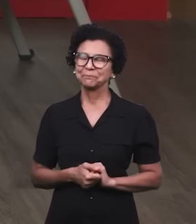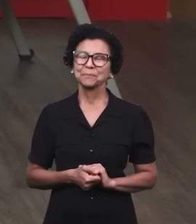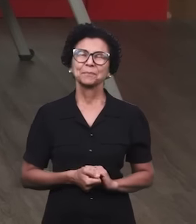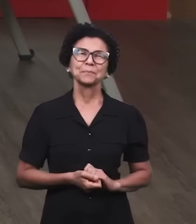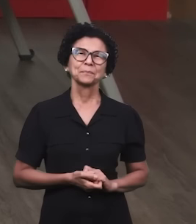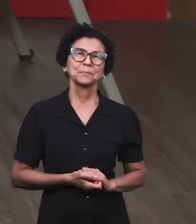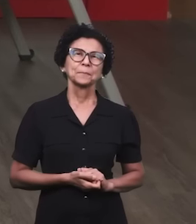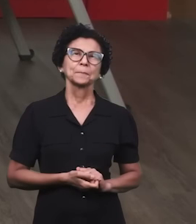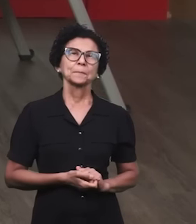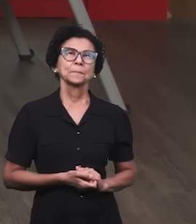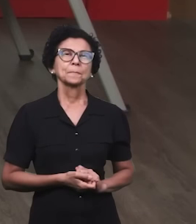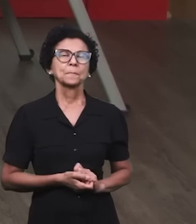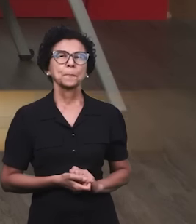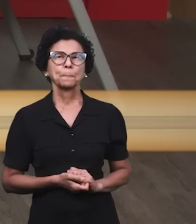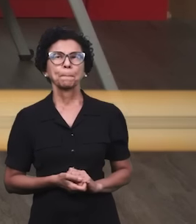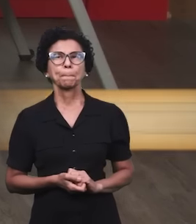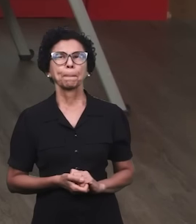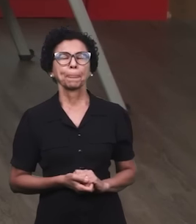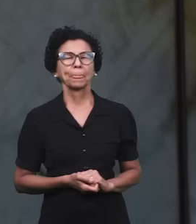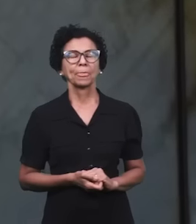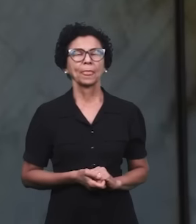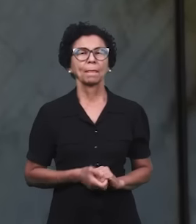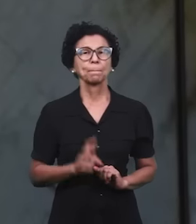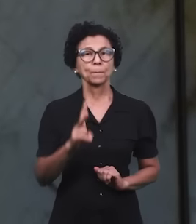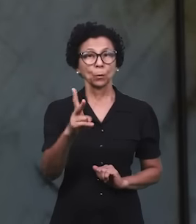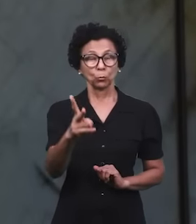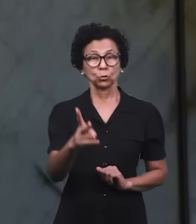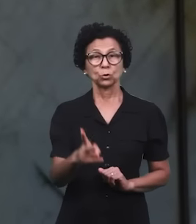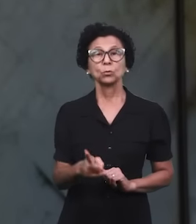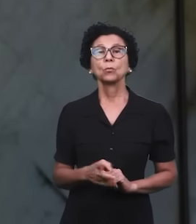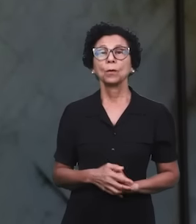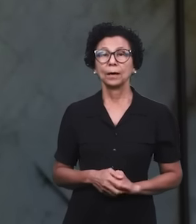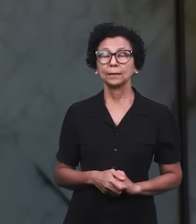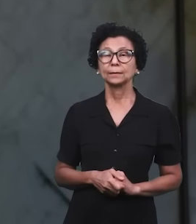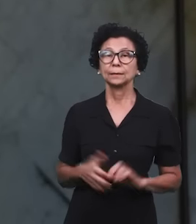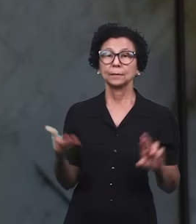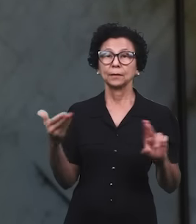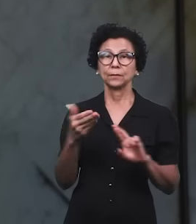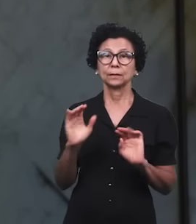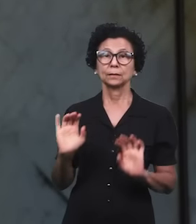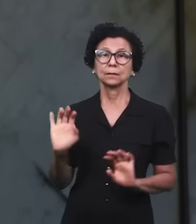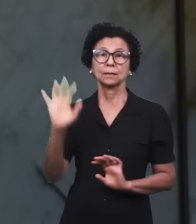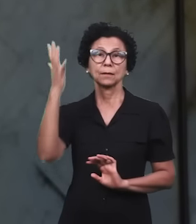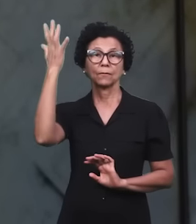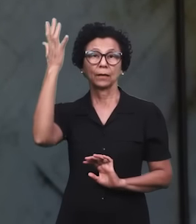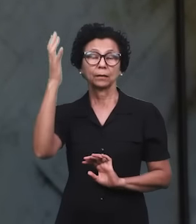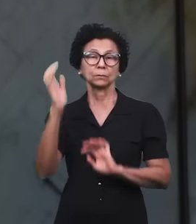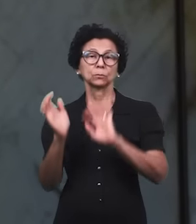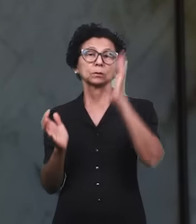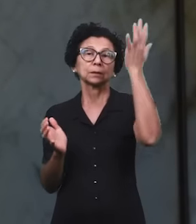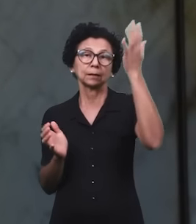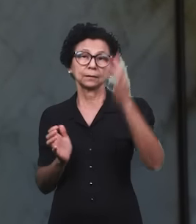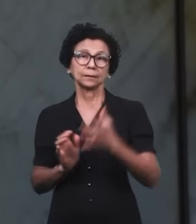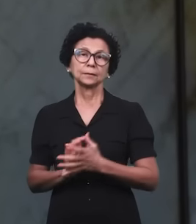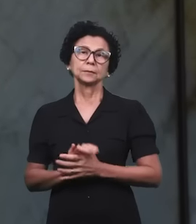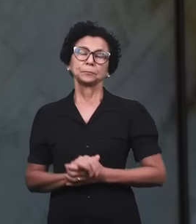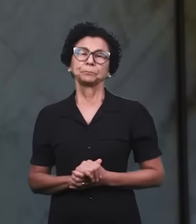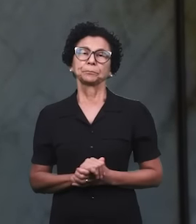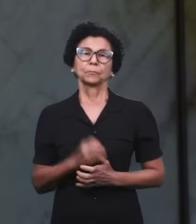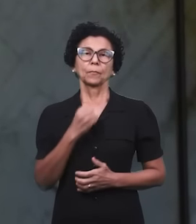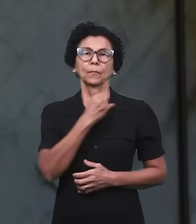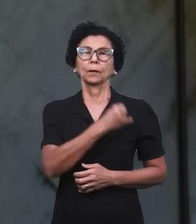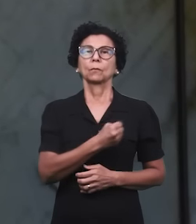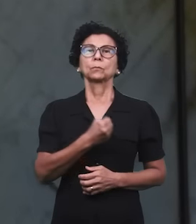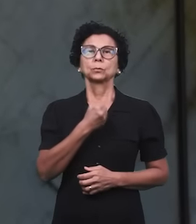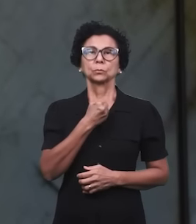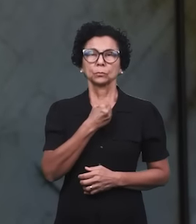nos deter em muitos desses eventos, porque o Evangelho de João, ele tem expressões muito importantes, porque eles